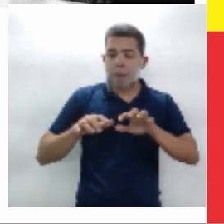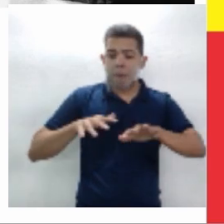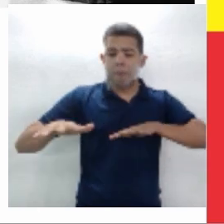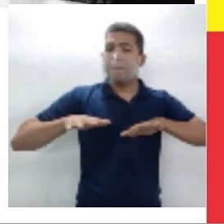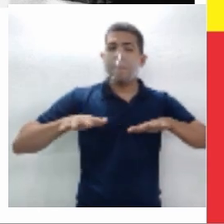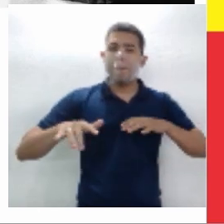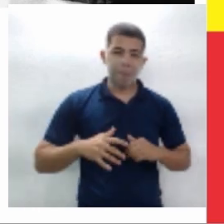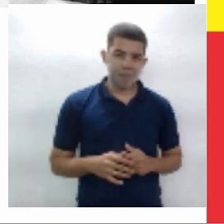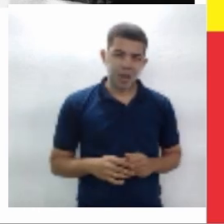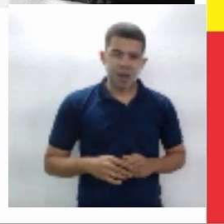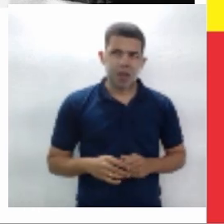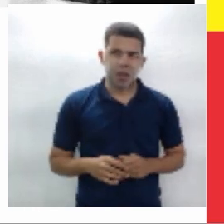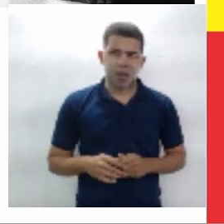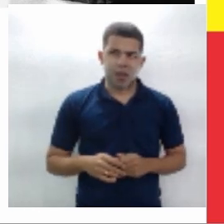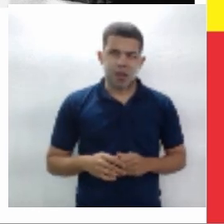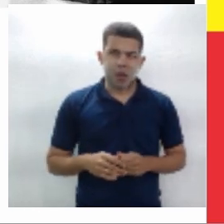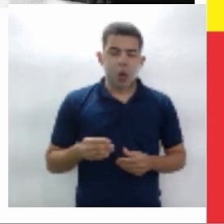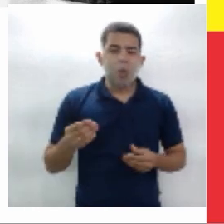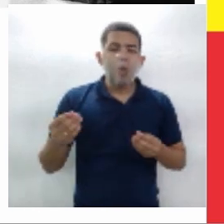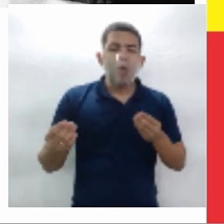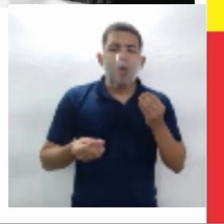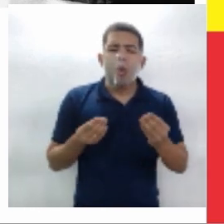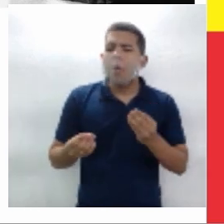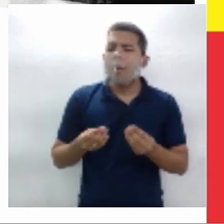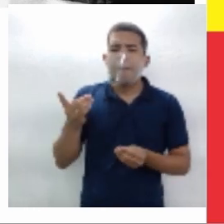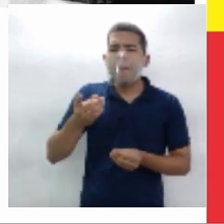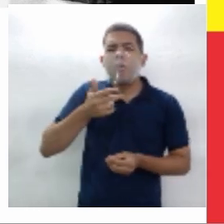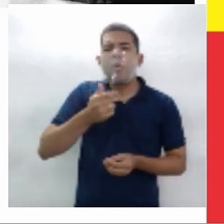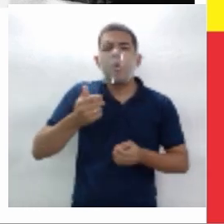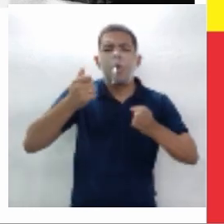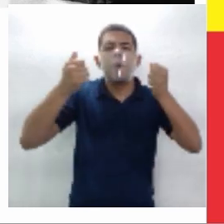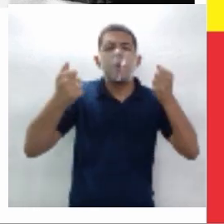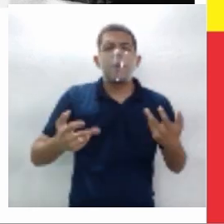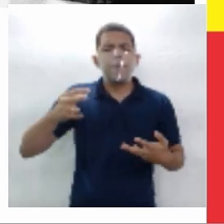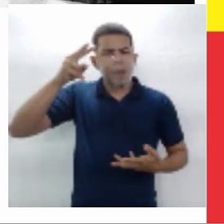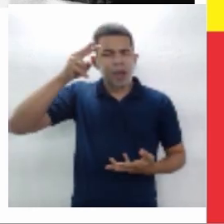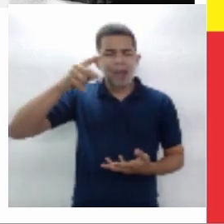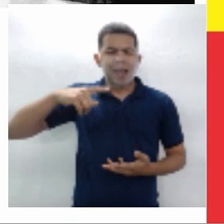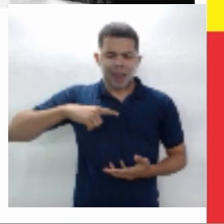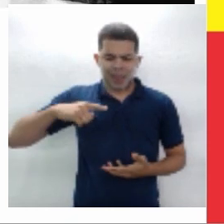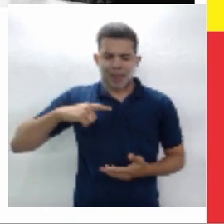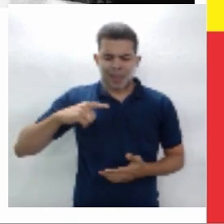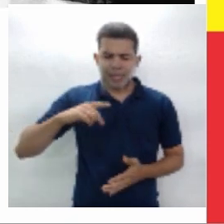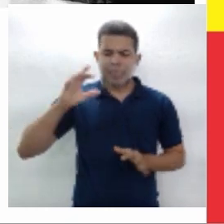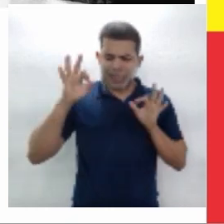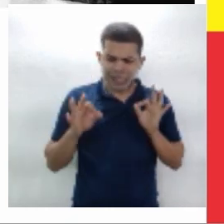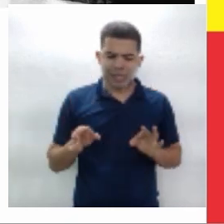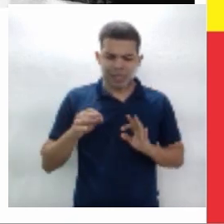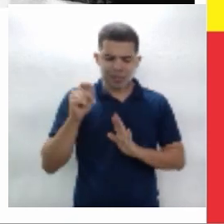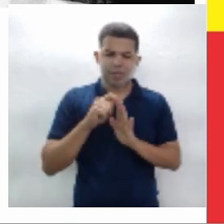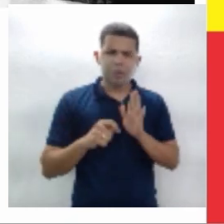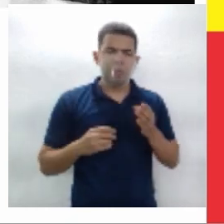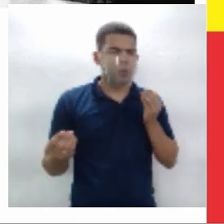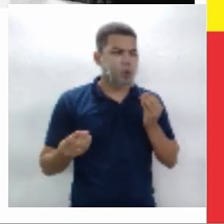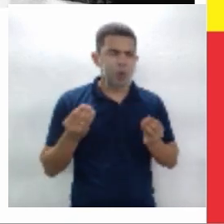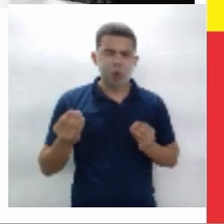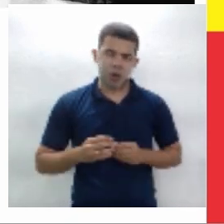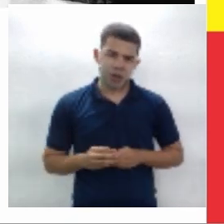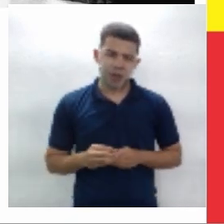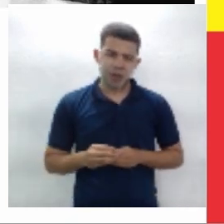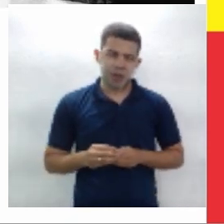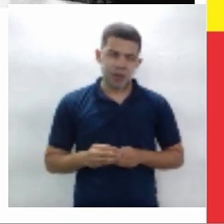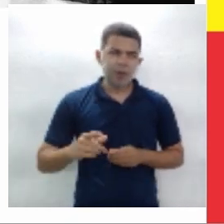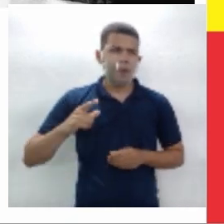Então, como foi que Wegener chegou à formulação da deriva continental? Olha só que